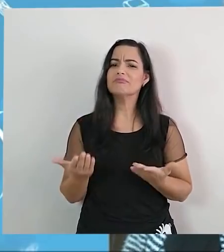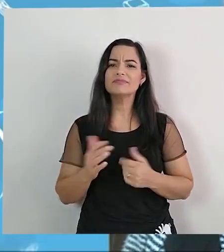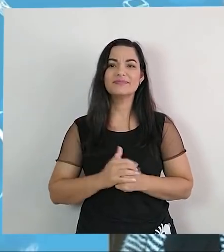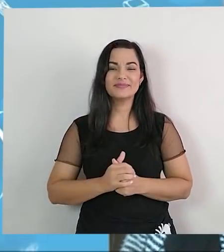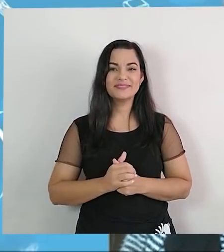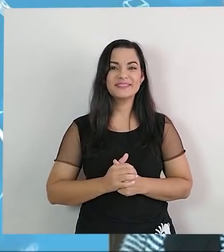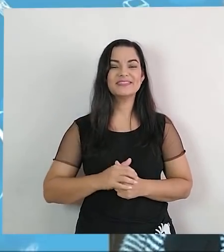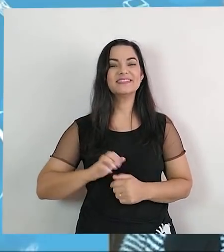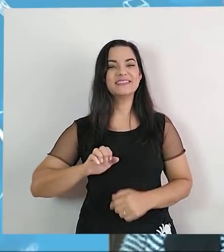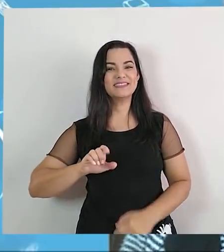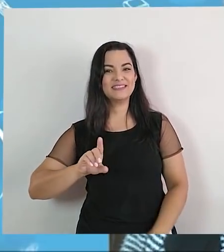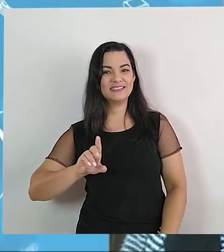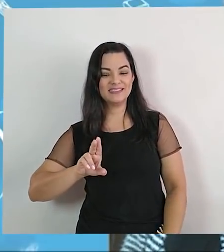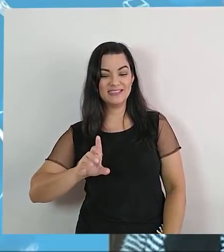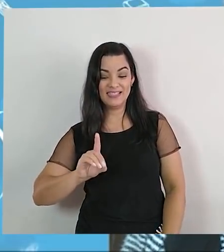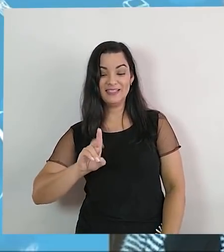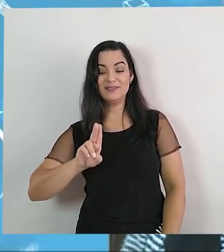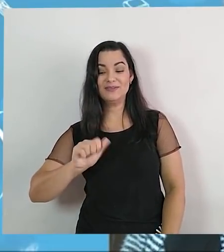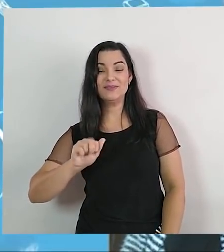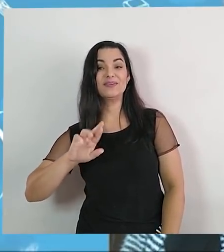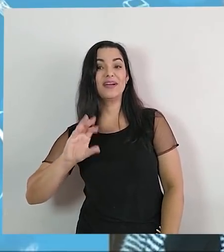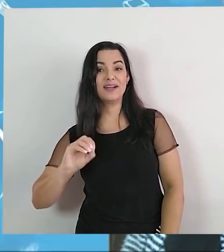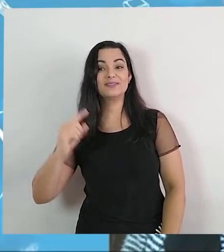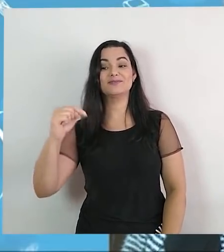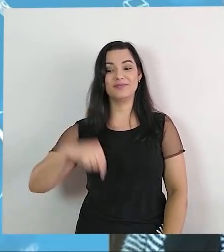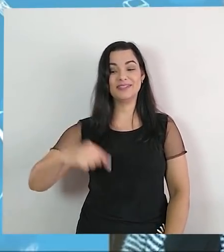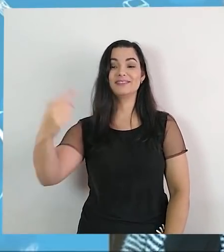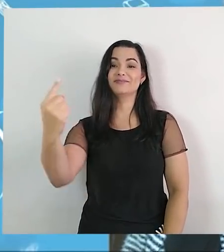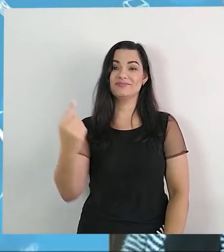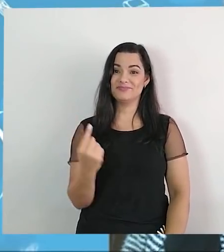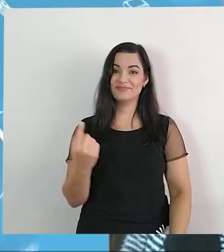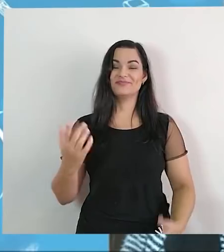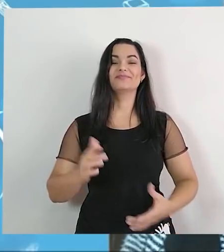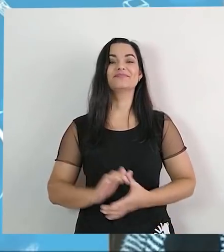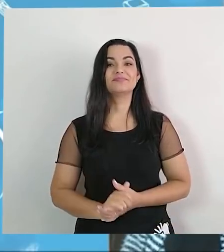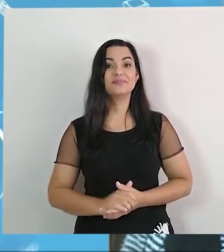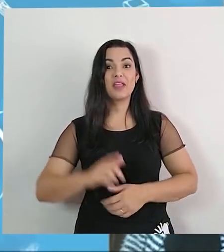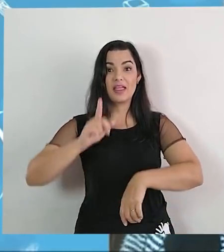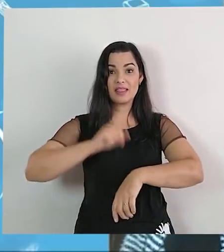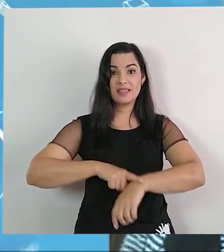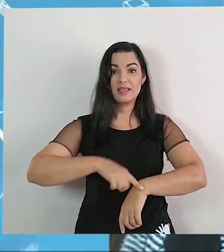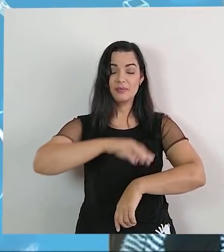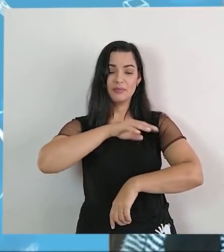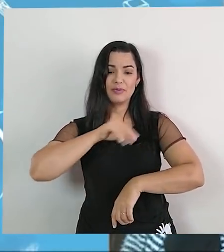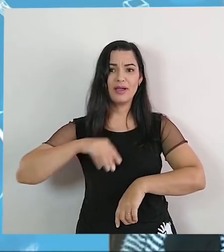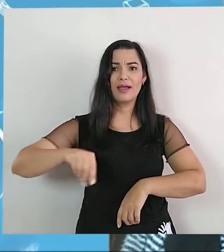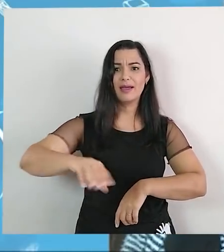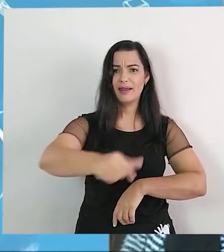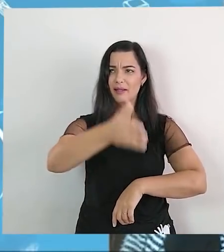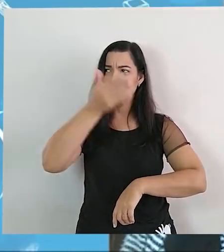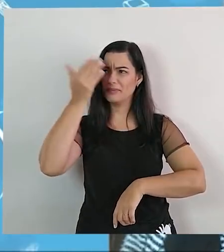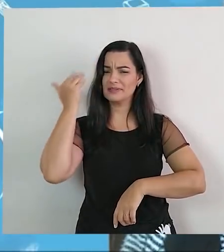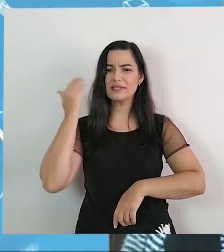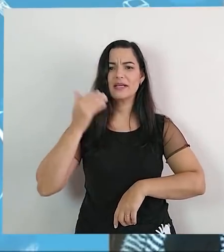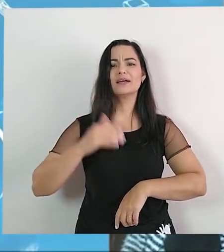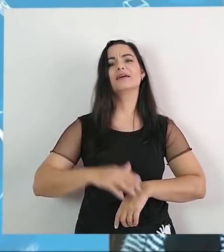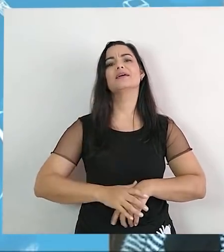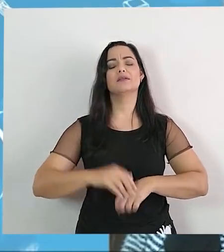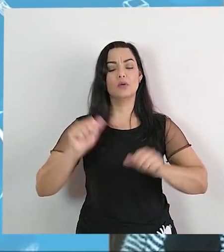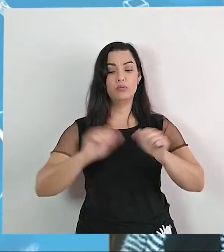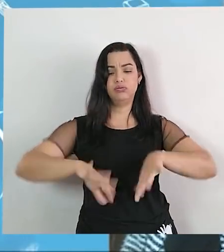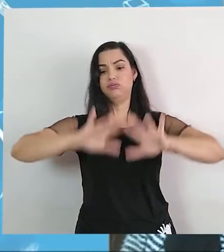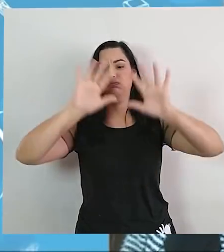pintou? Foi o Eduardo que aqui passou. No tempo da areia